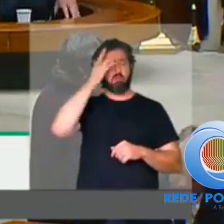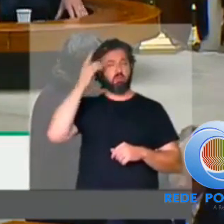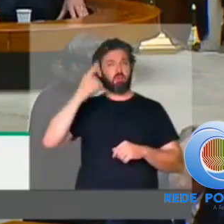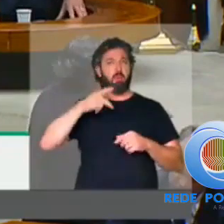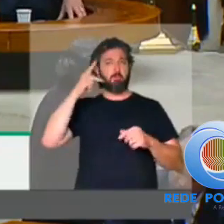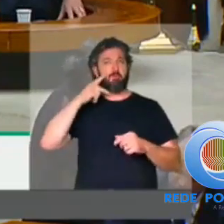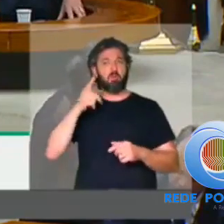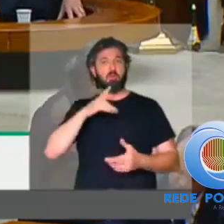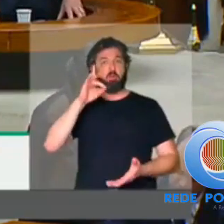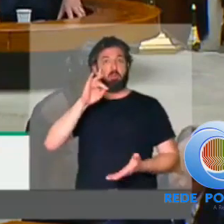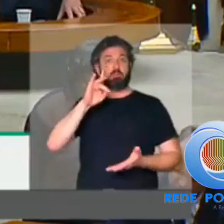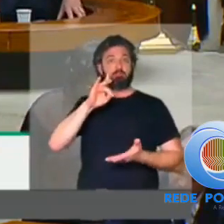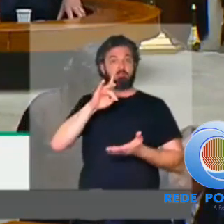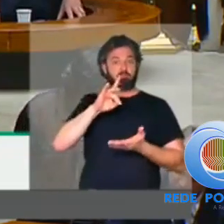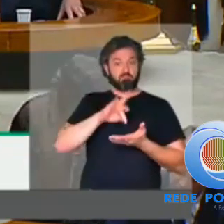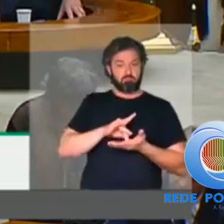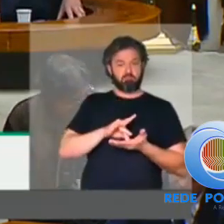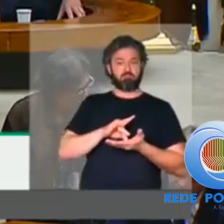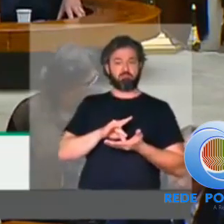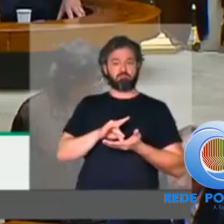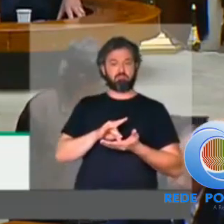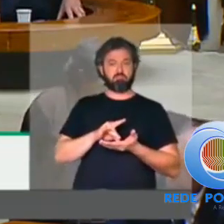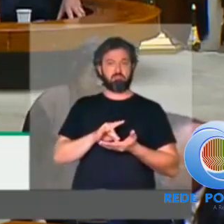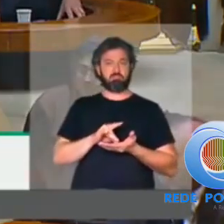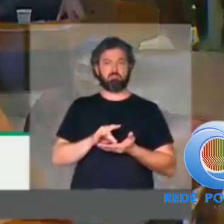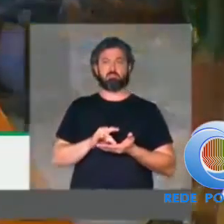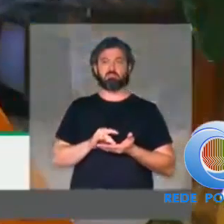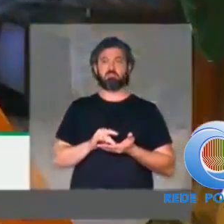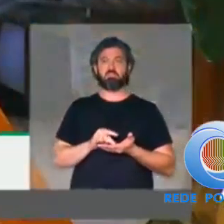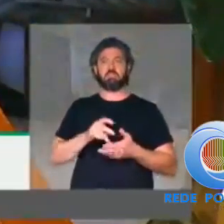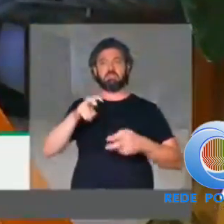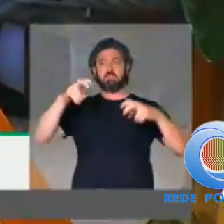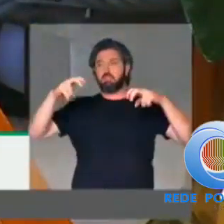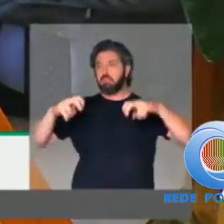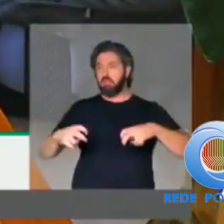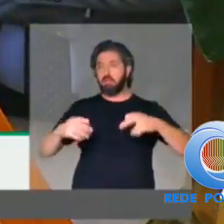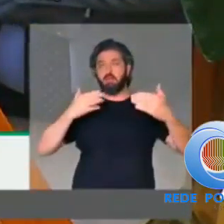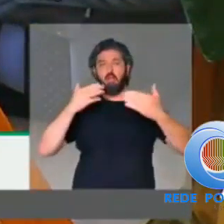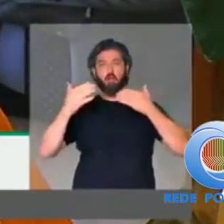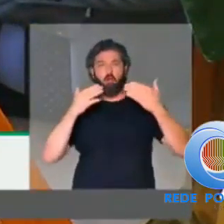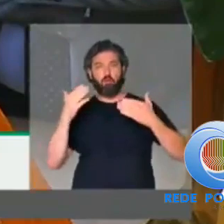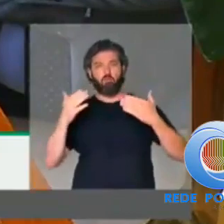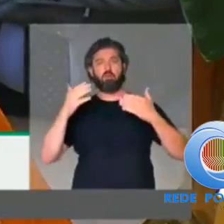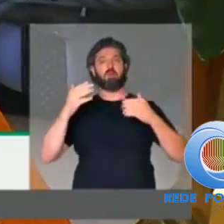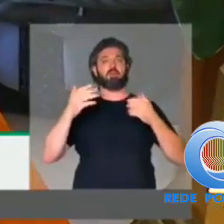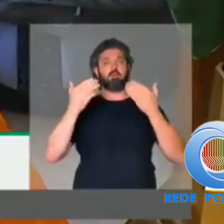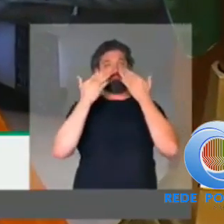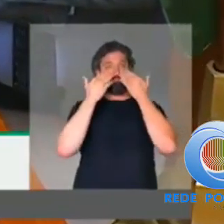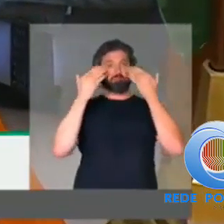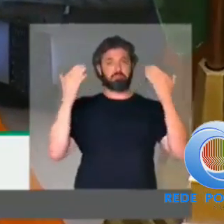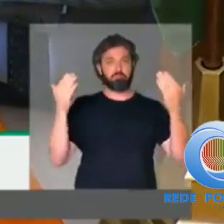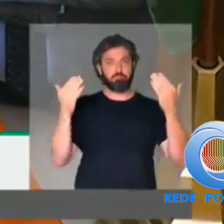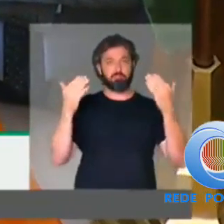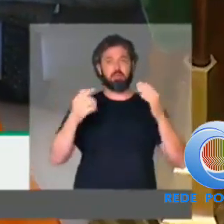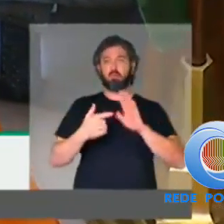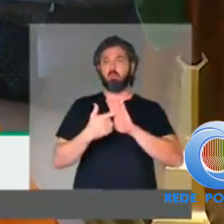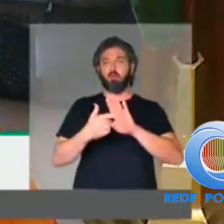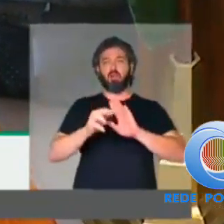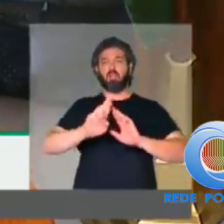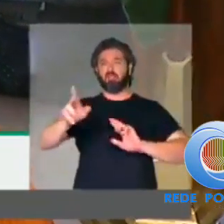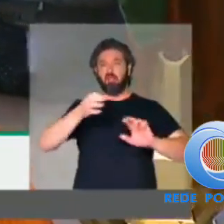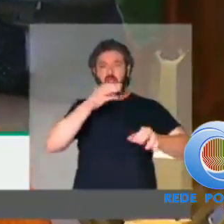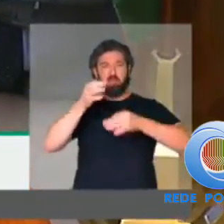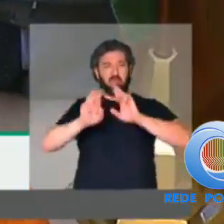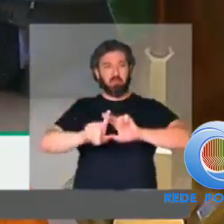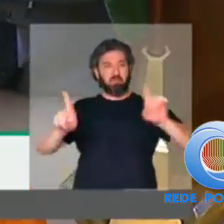política com legitimidade de sentar numa mesa, sobre a luz do dia, deixar suas diferenças de